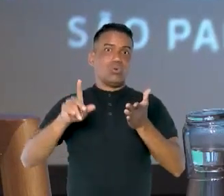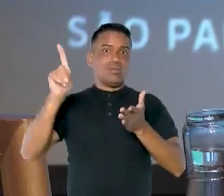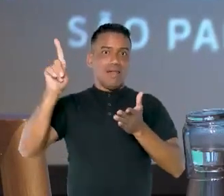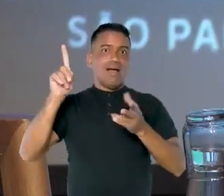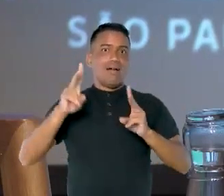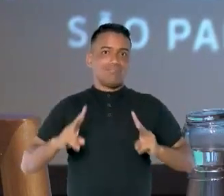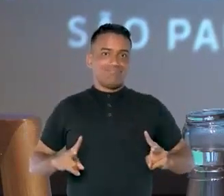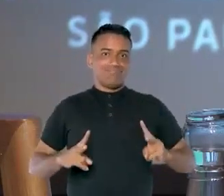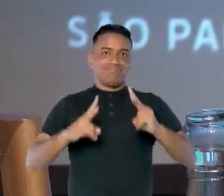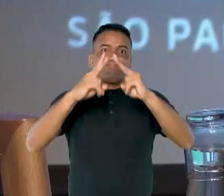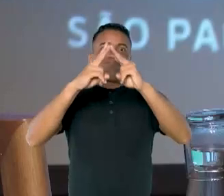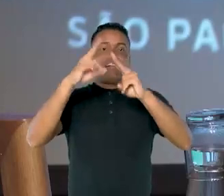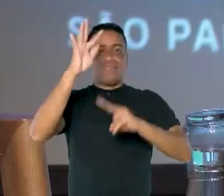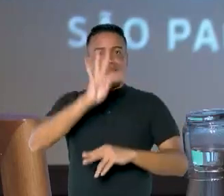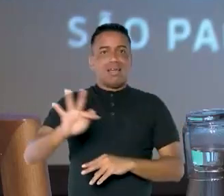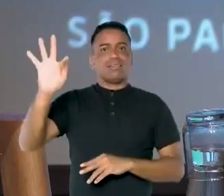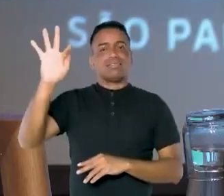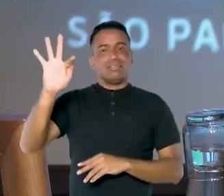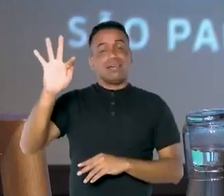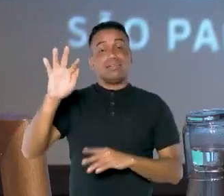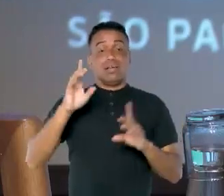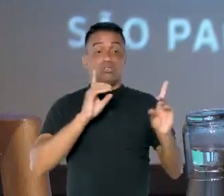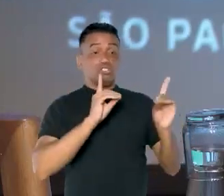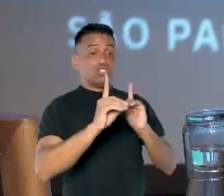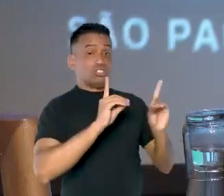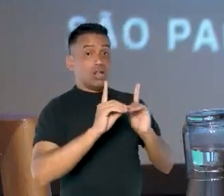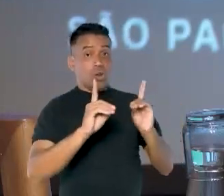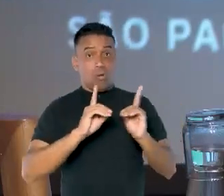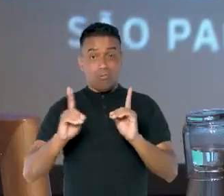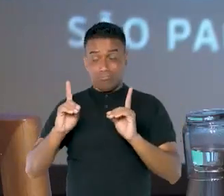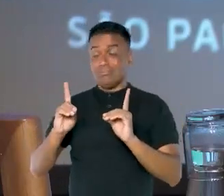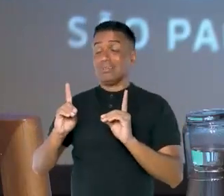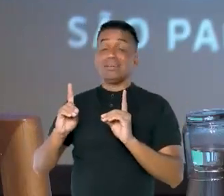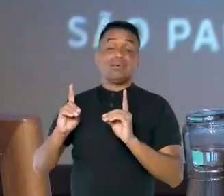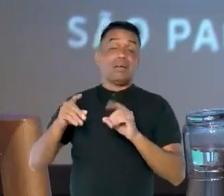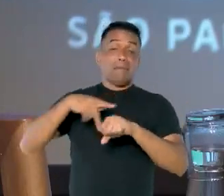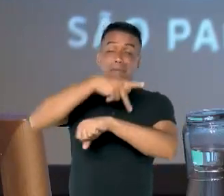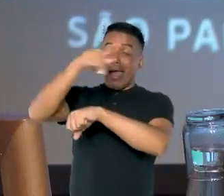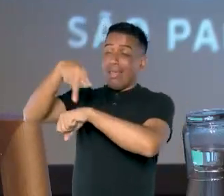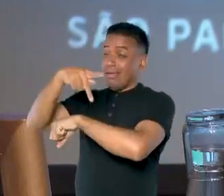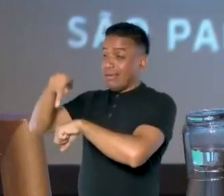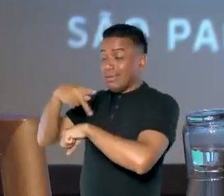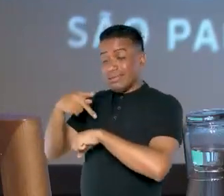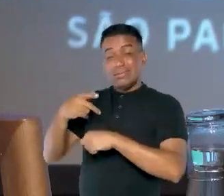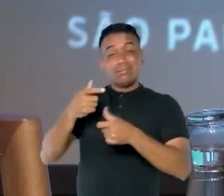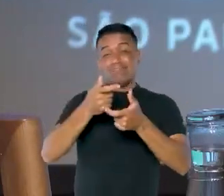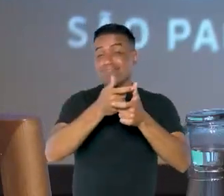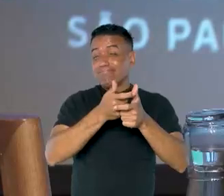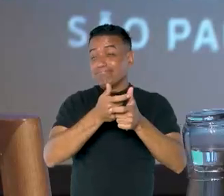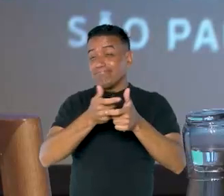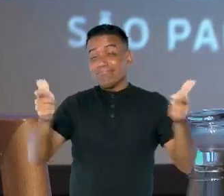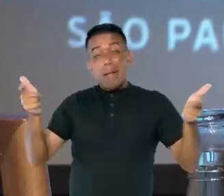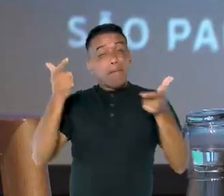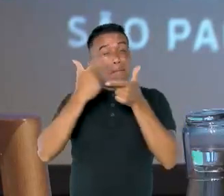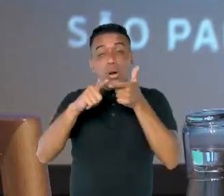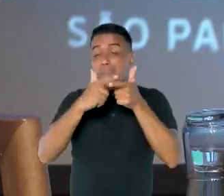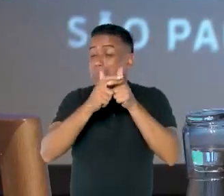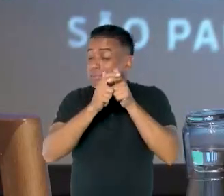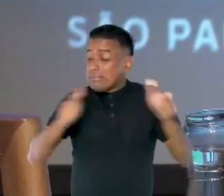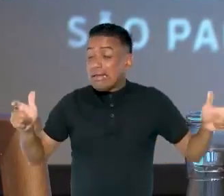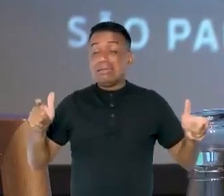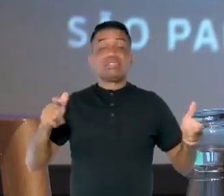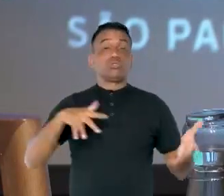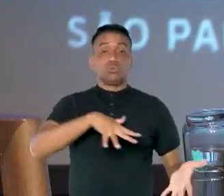países sobre uma saída comum para os grandes problemas que nós temos. E como se não bastasse essa